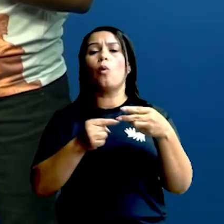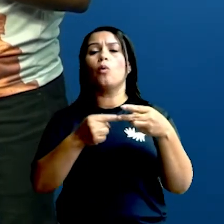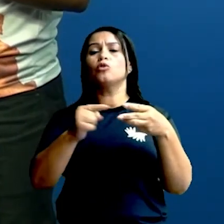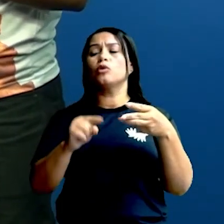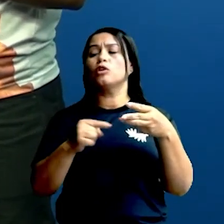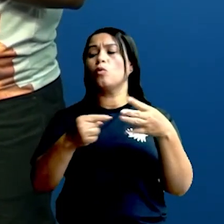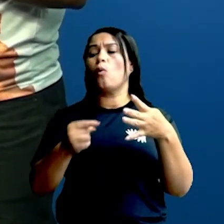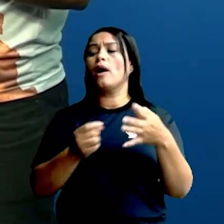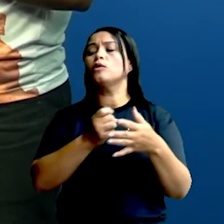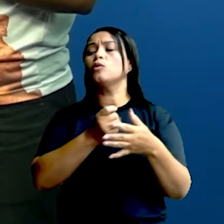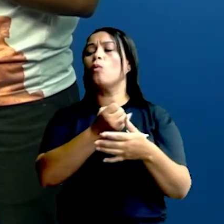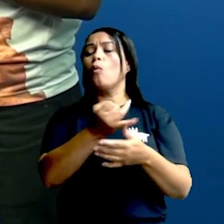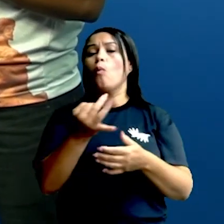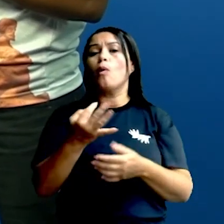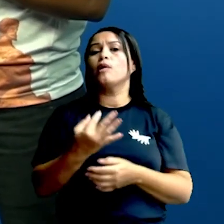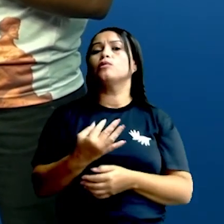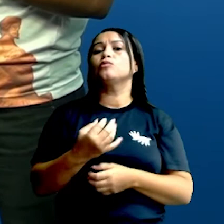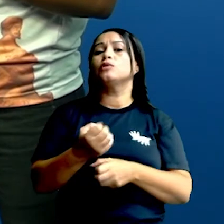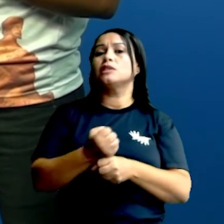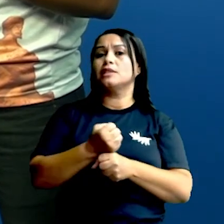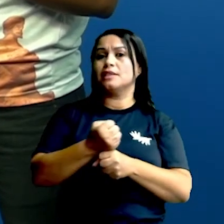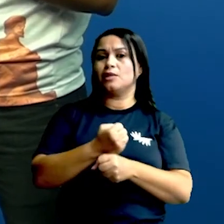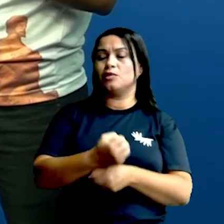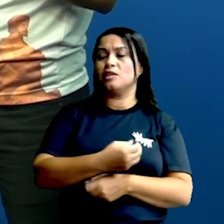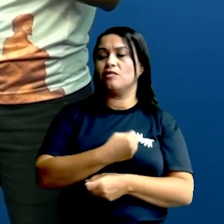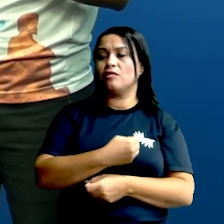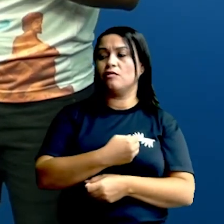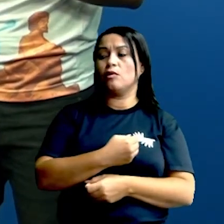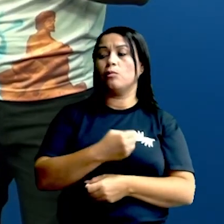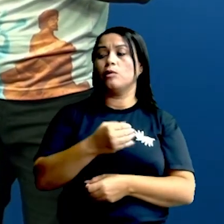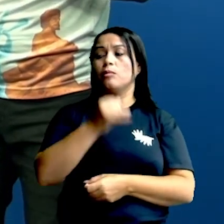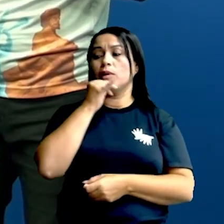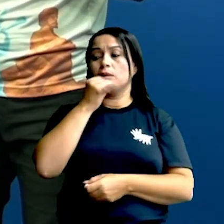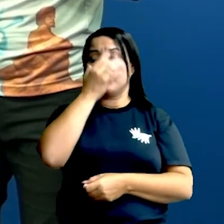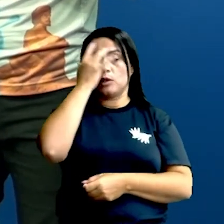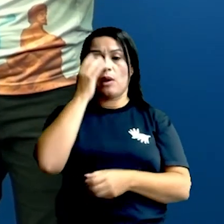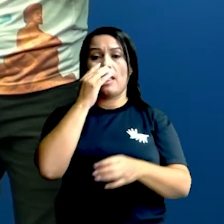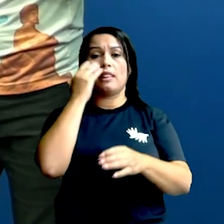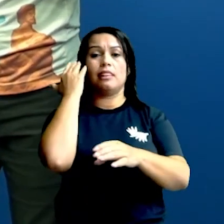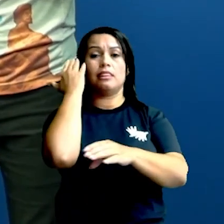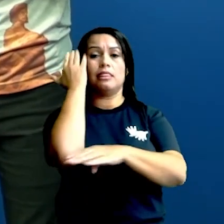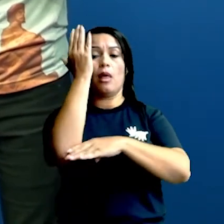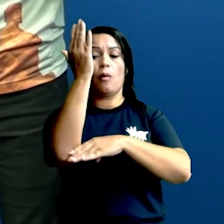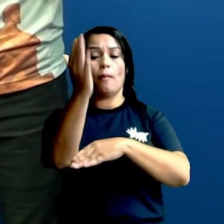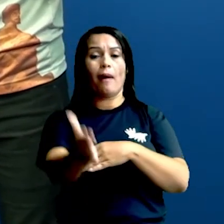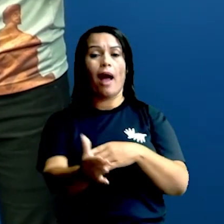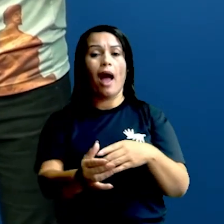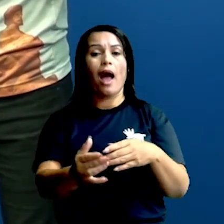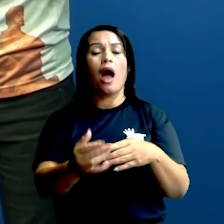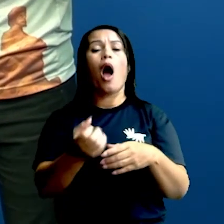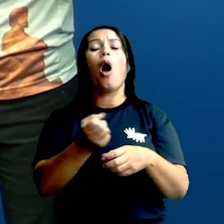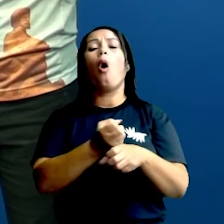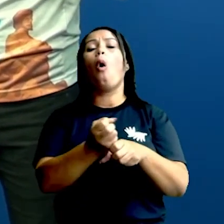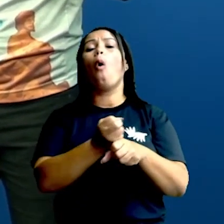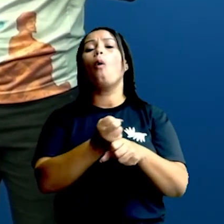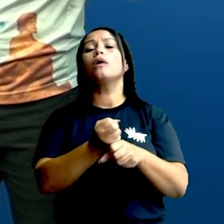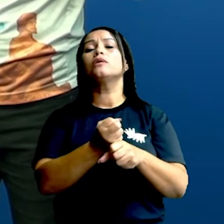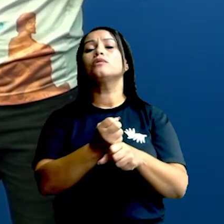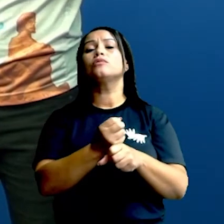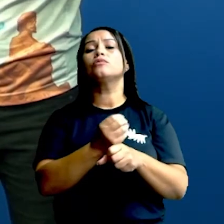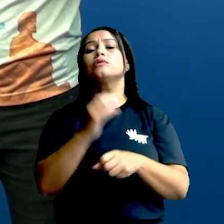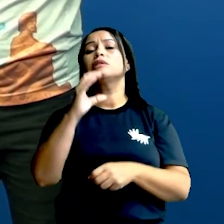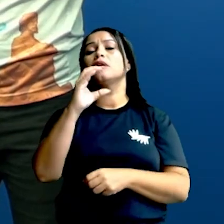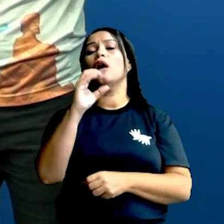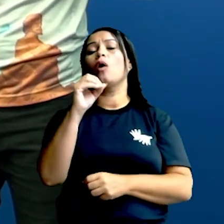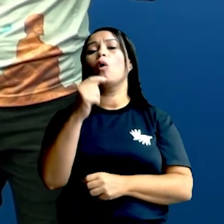árvore viveu. E imagina, quando você derruba uma árvore, o quanto de anos de gás carbônico vão